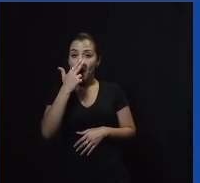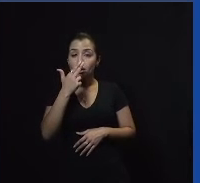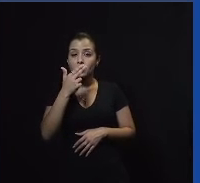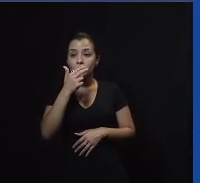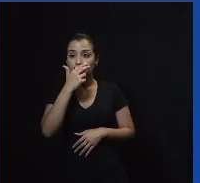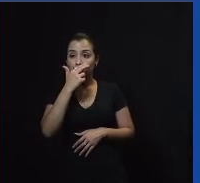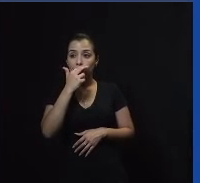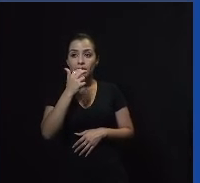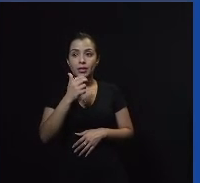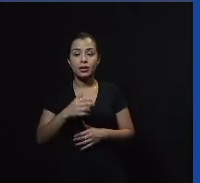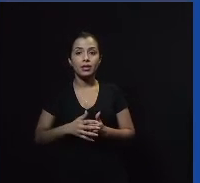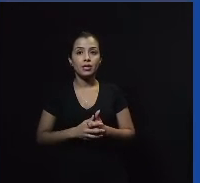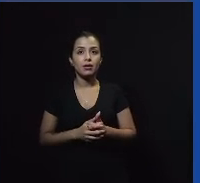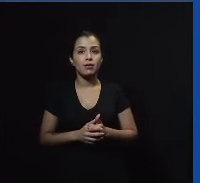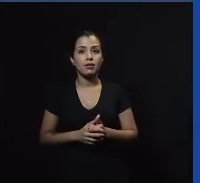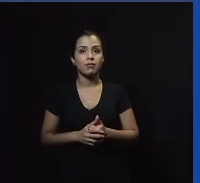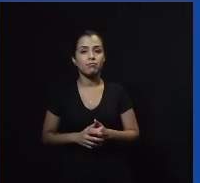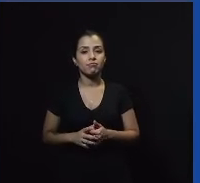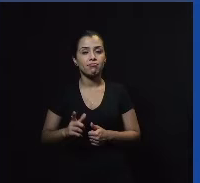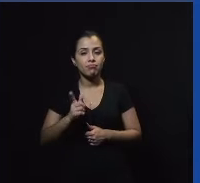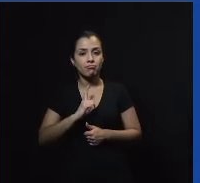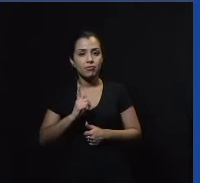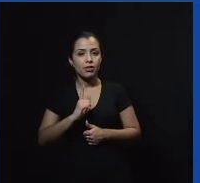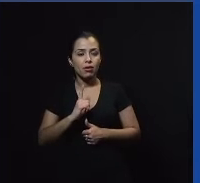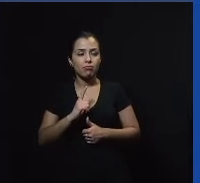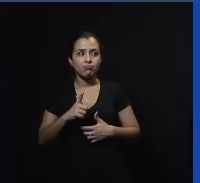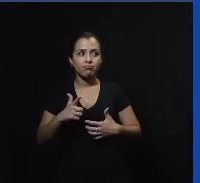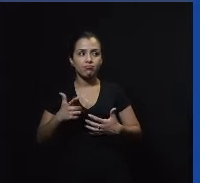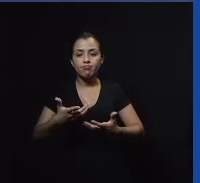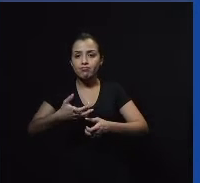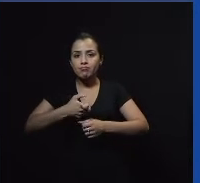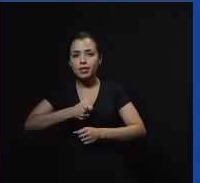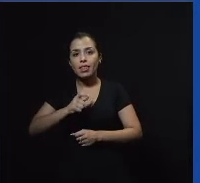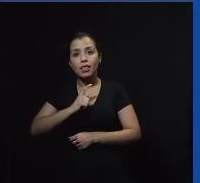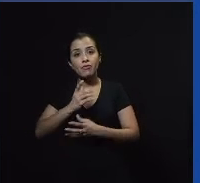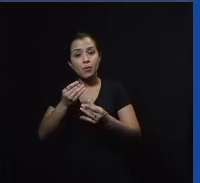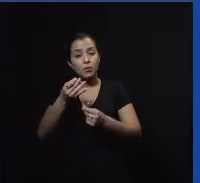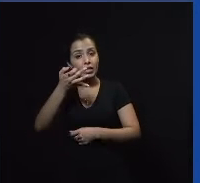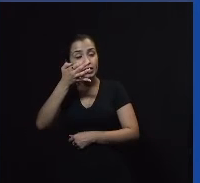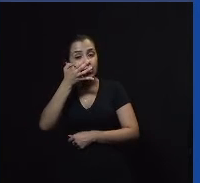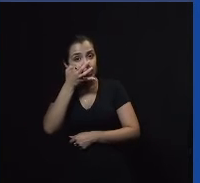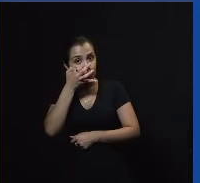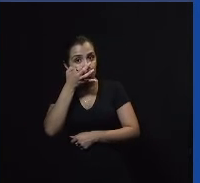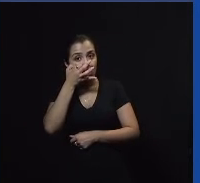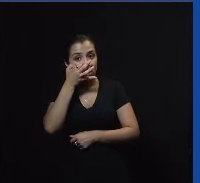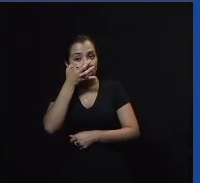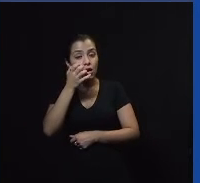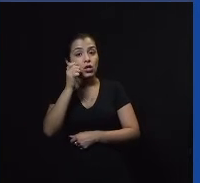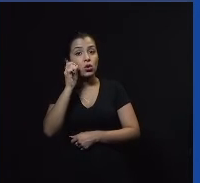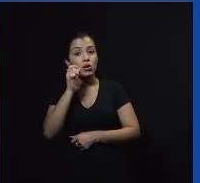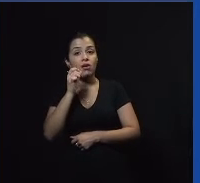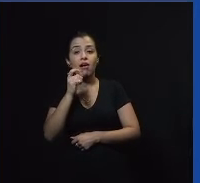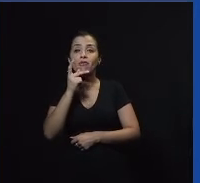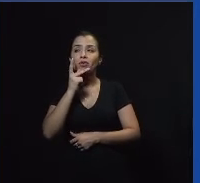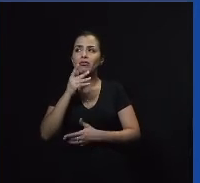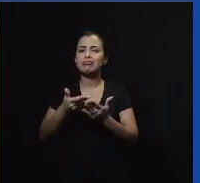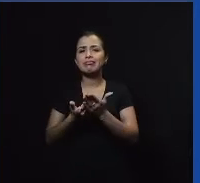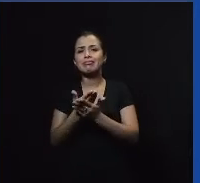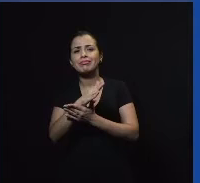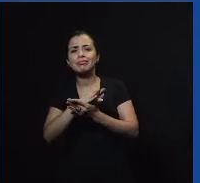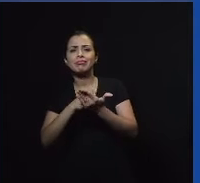né? Houve muito esse testemunho que nunca ou poucas vezes eles se sentiam confortáveis falando sobre